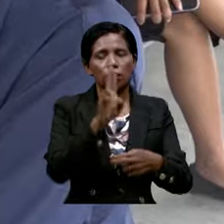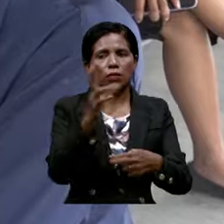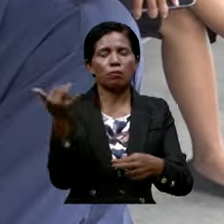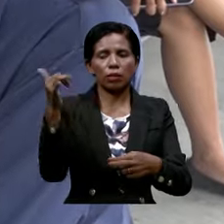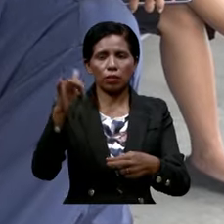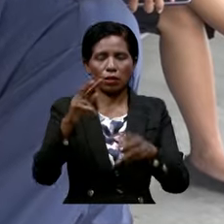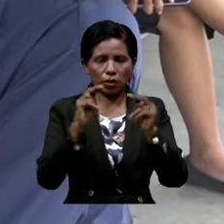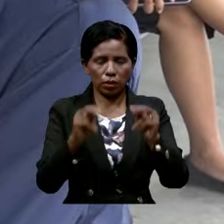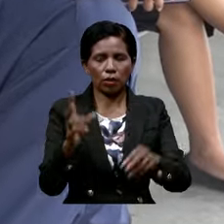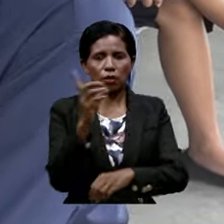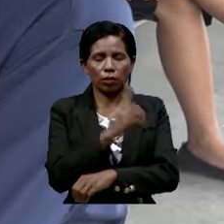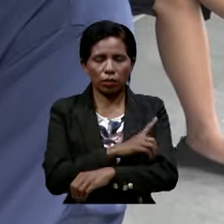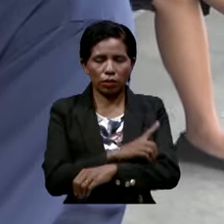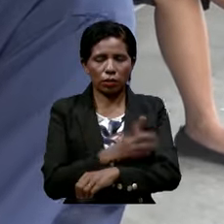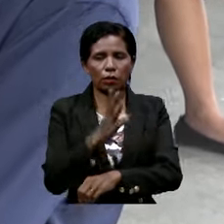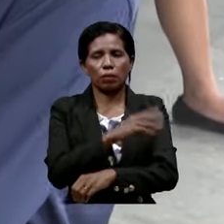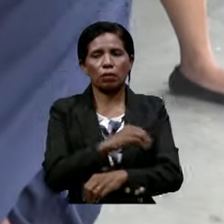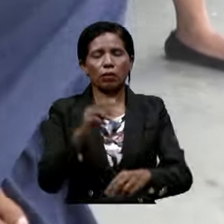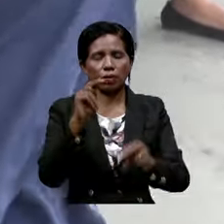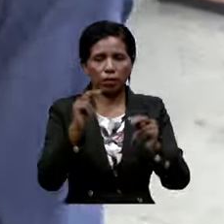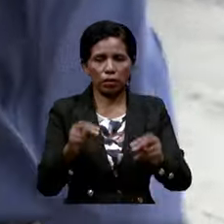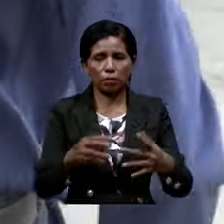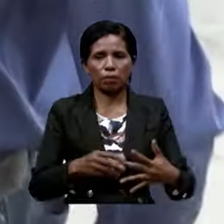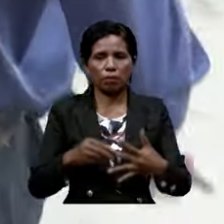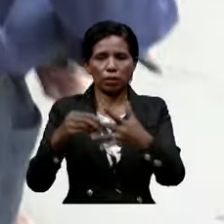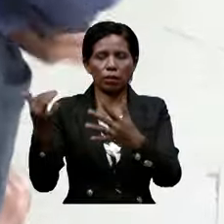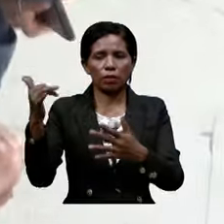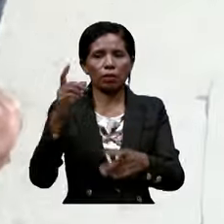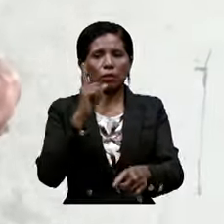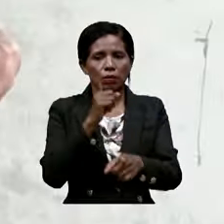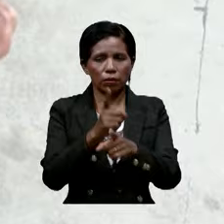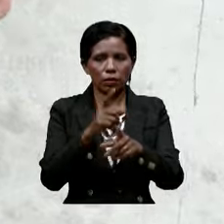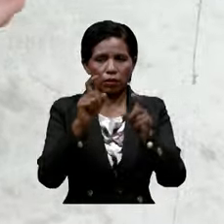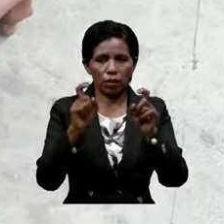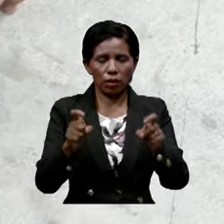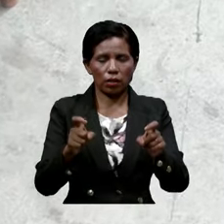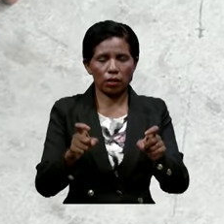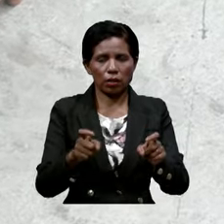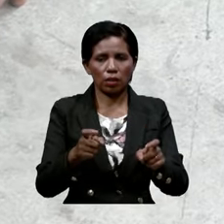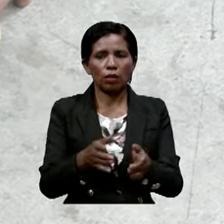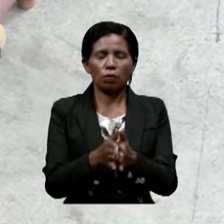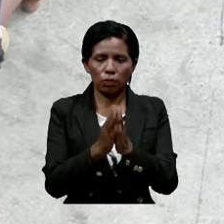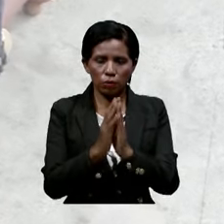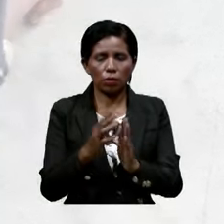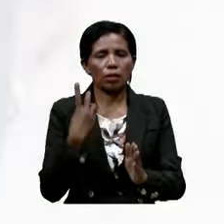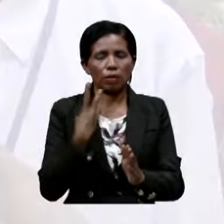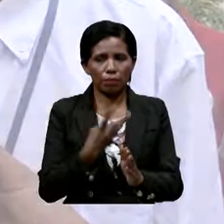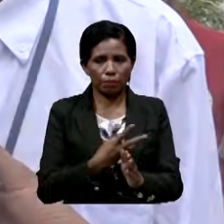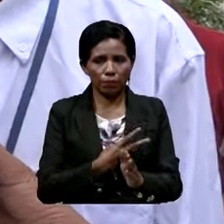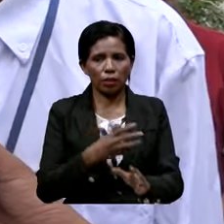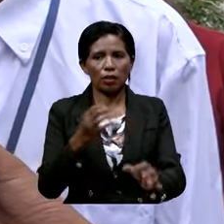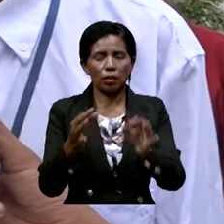necessidade lor-lorong nomos necessidade especial Sira. Tuir los ne tem que ir a consultação ida, kata